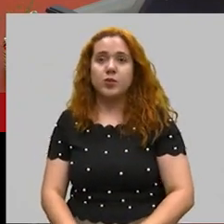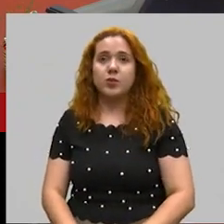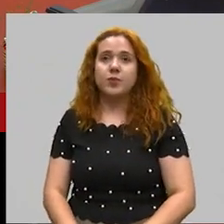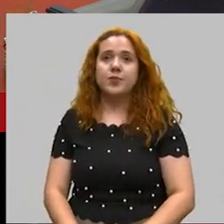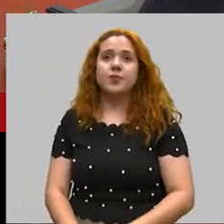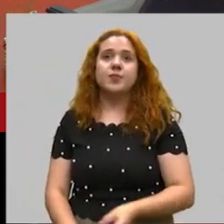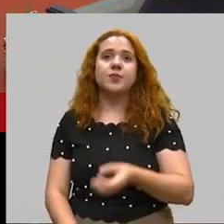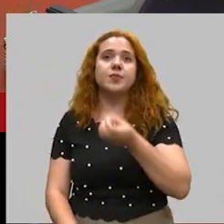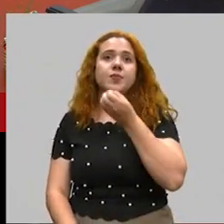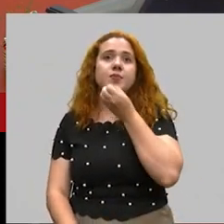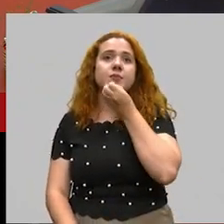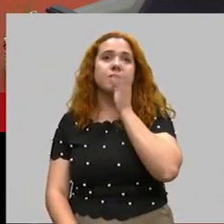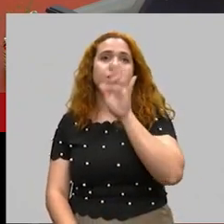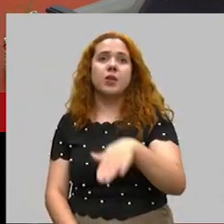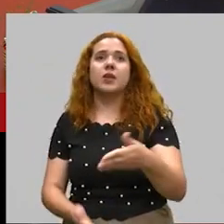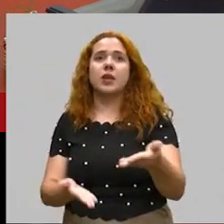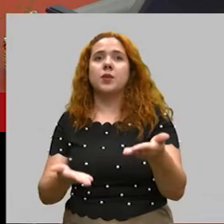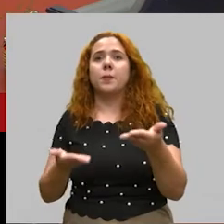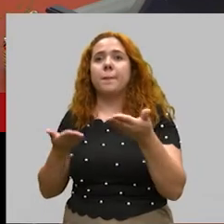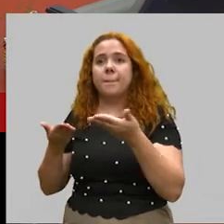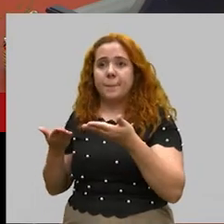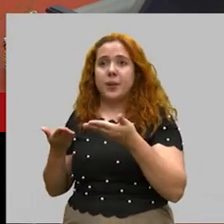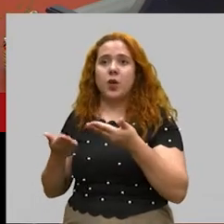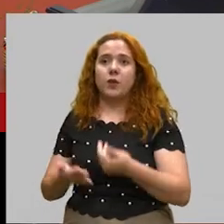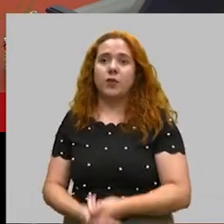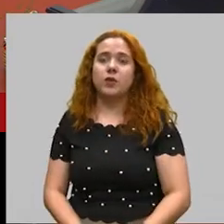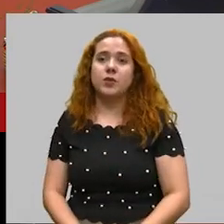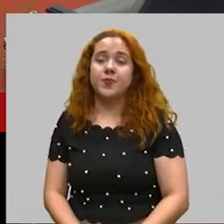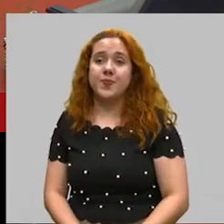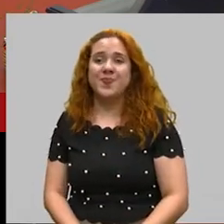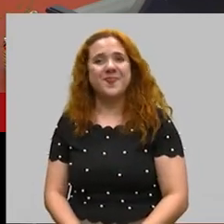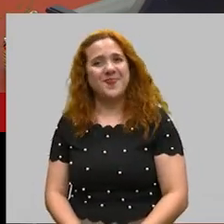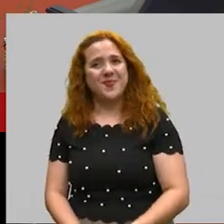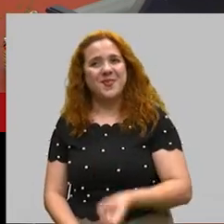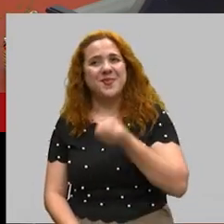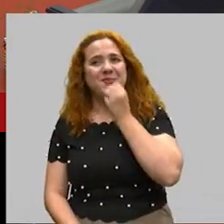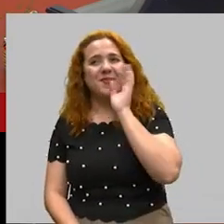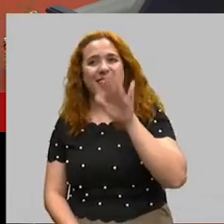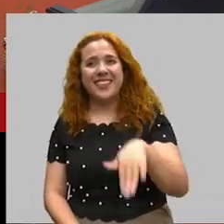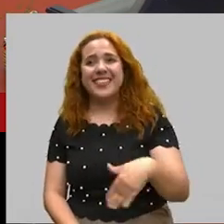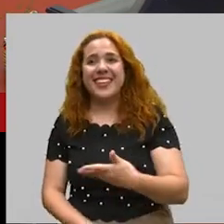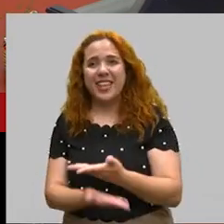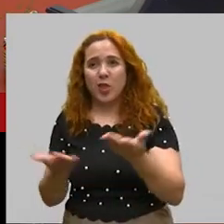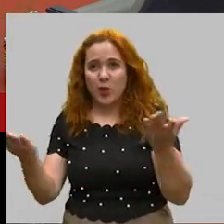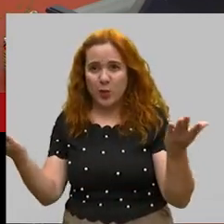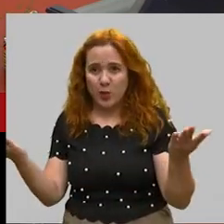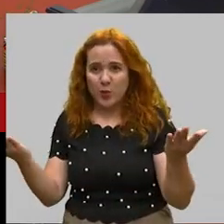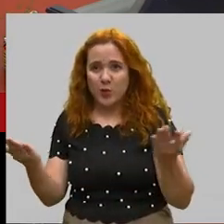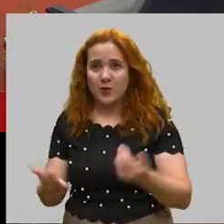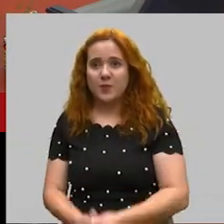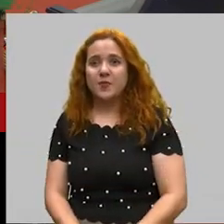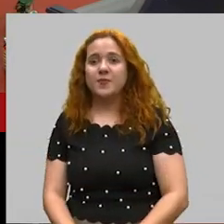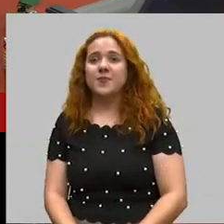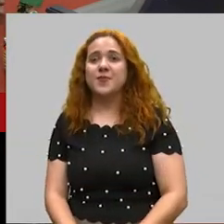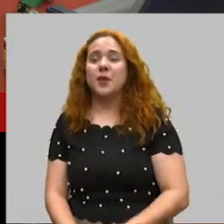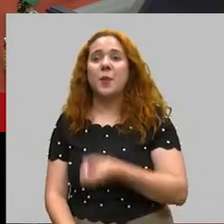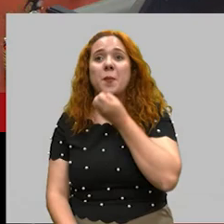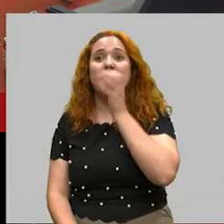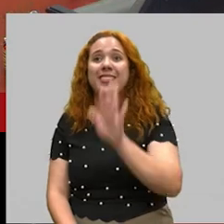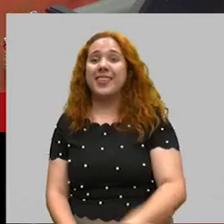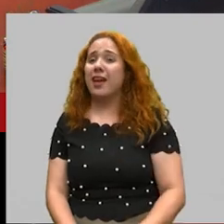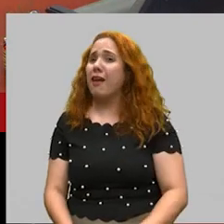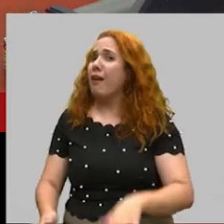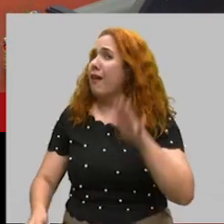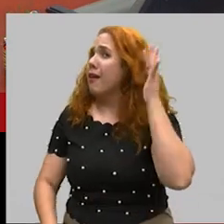boa tarde dalino seja bem-vindo boa tarde a todas Boa tarde a todos Boa tarde Boa tarde gente quero ouvir o